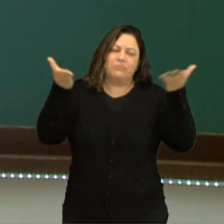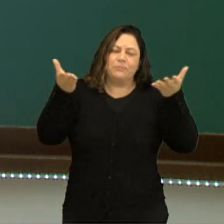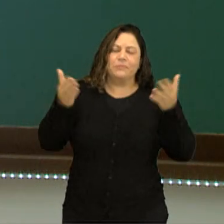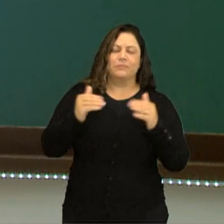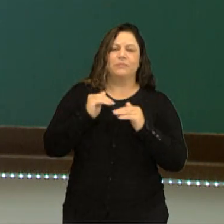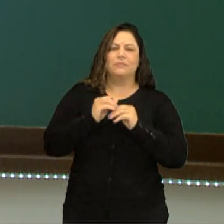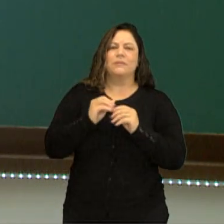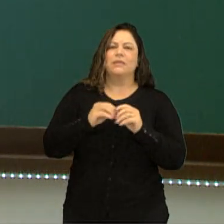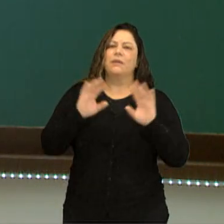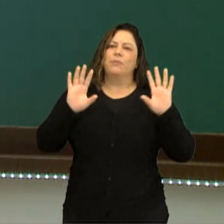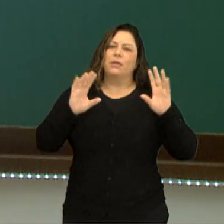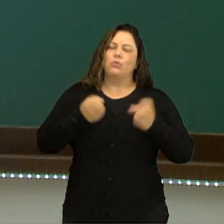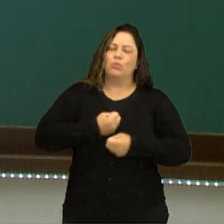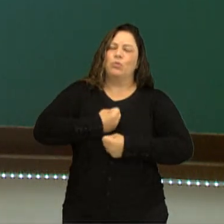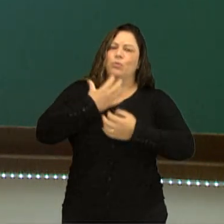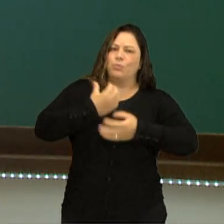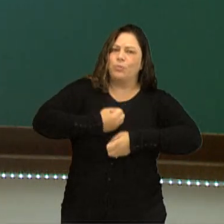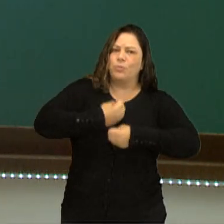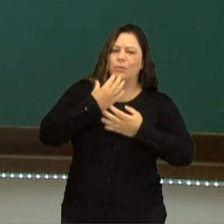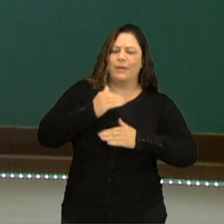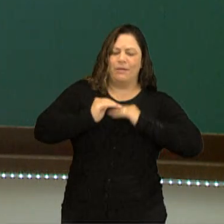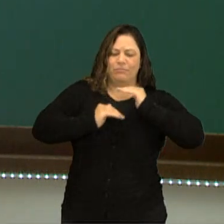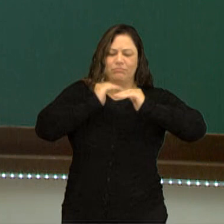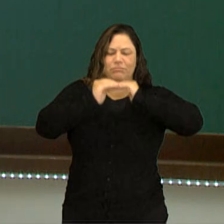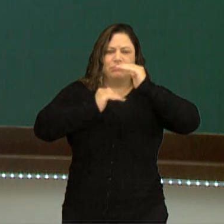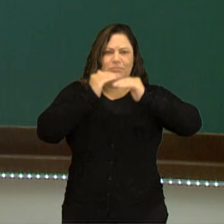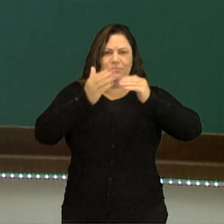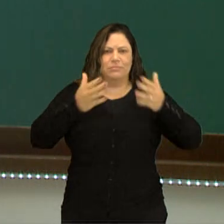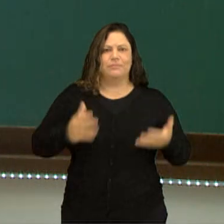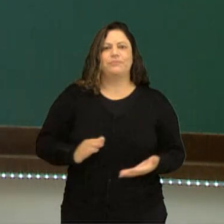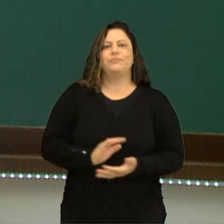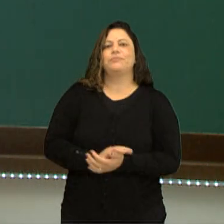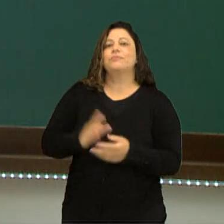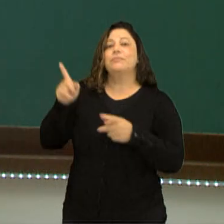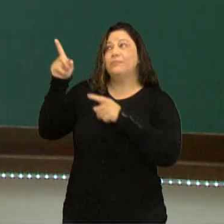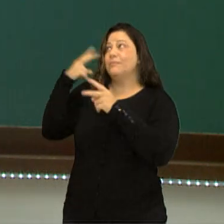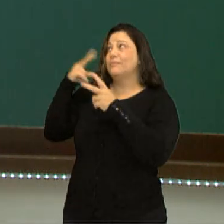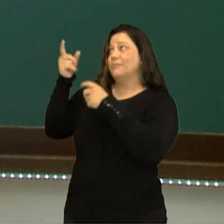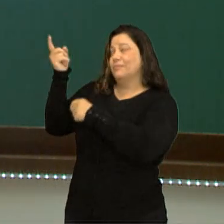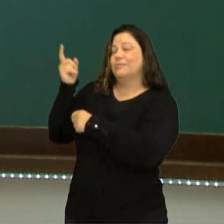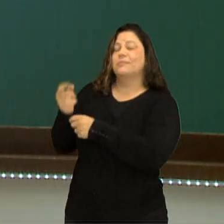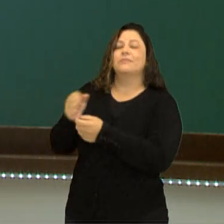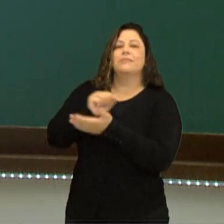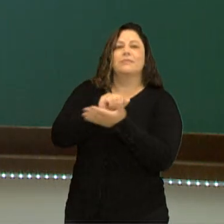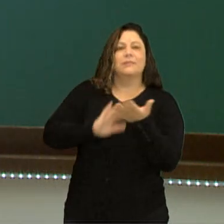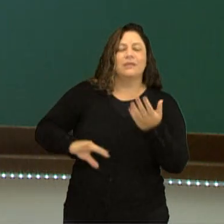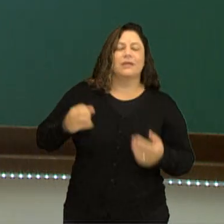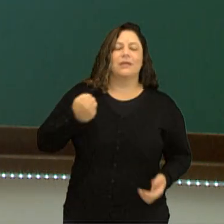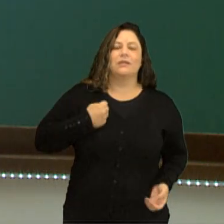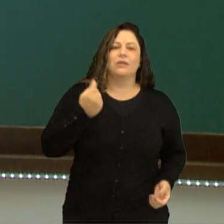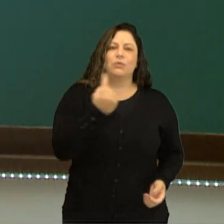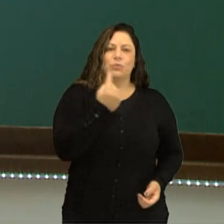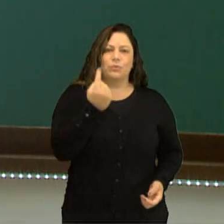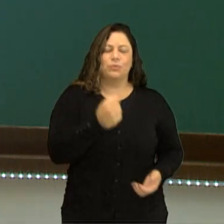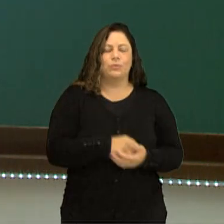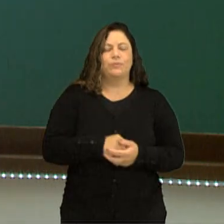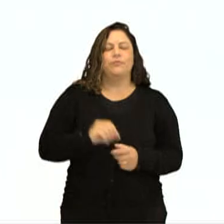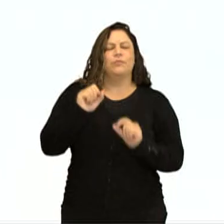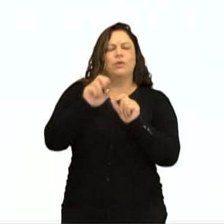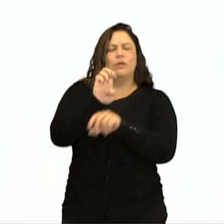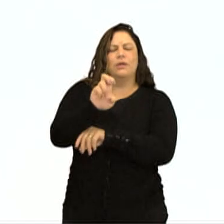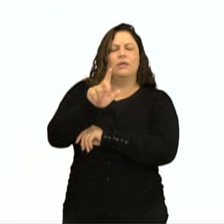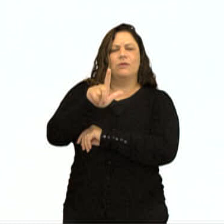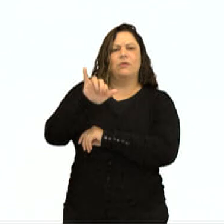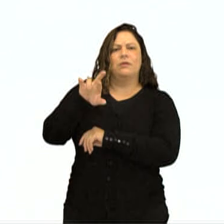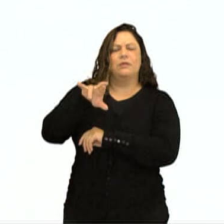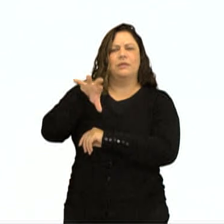construção elaborada aí. E temos aqui já a nossa atividade 1, o eu lírico. É a voz que fala em um poema.